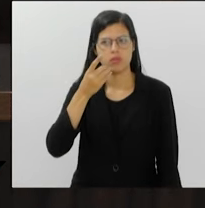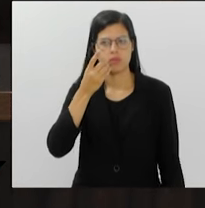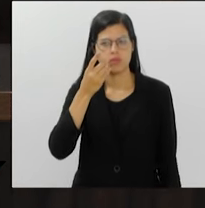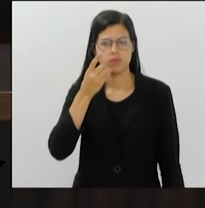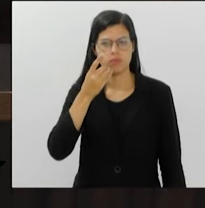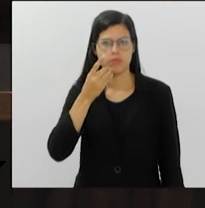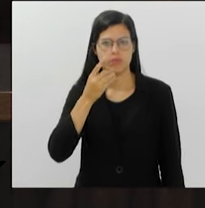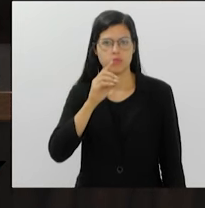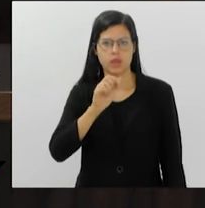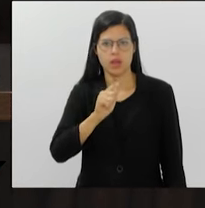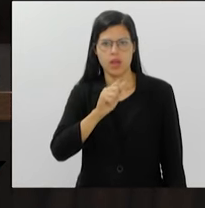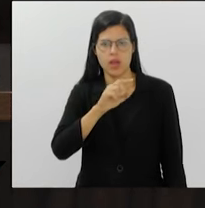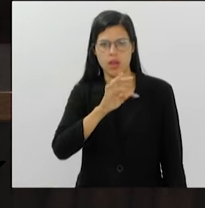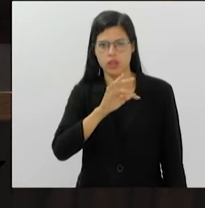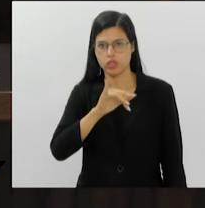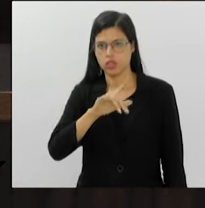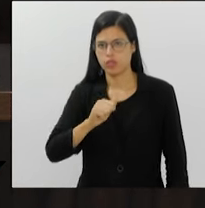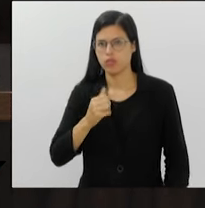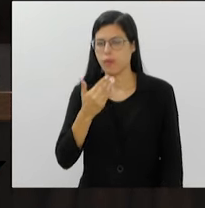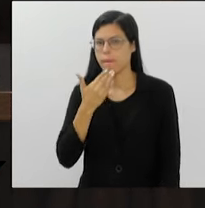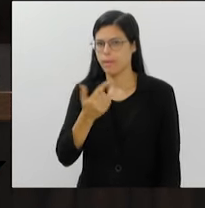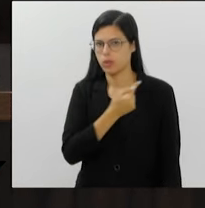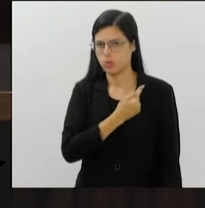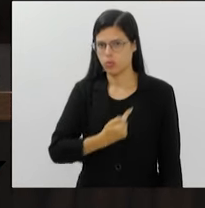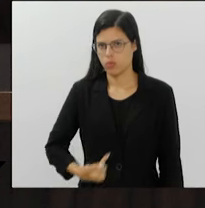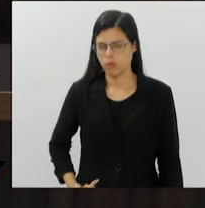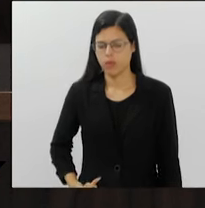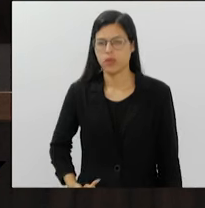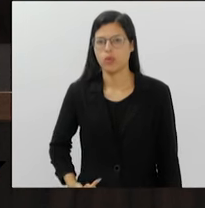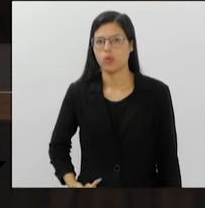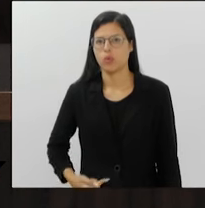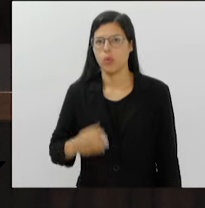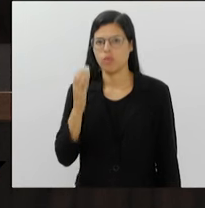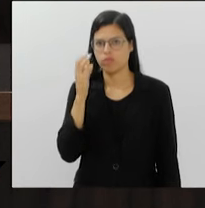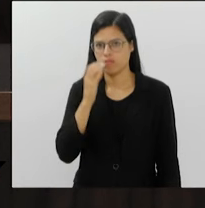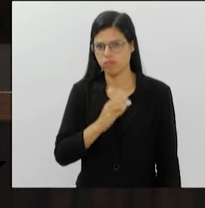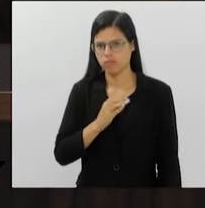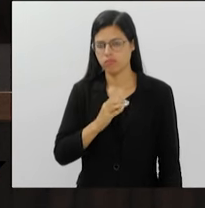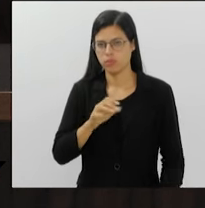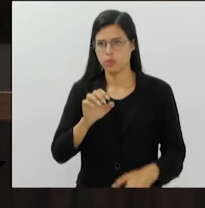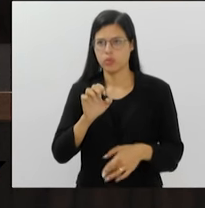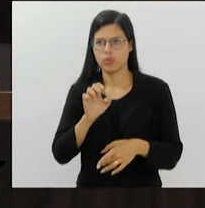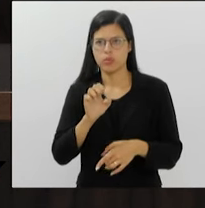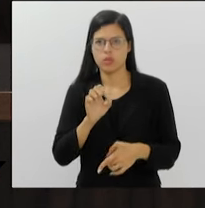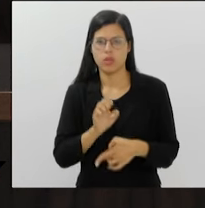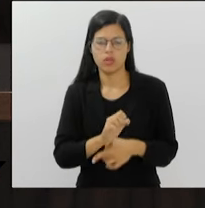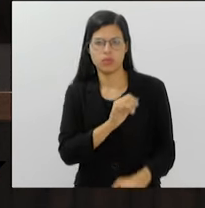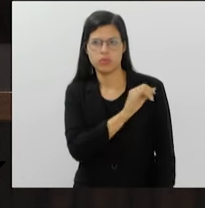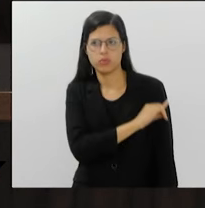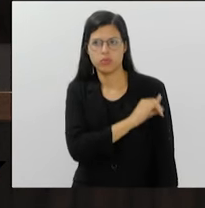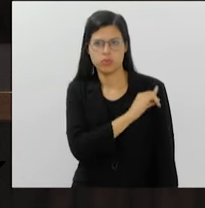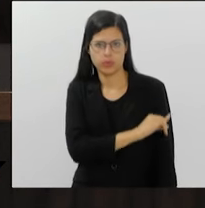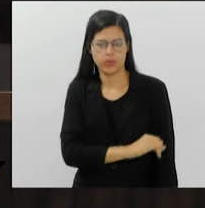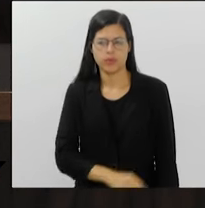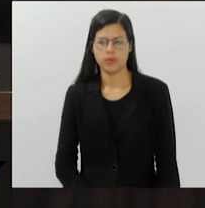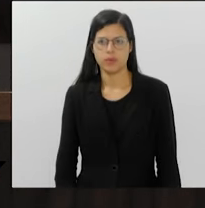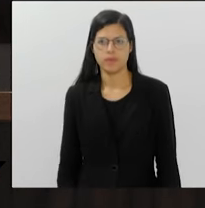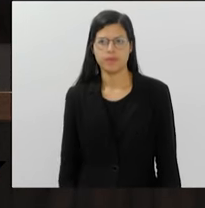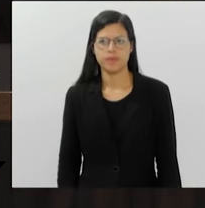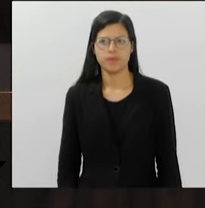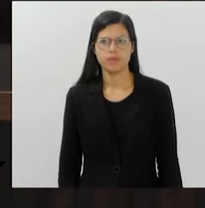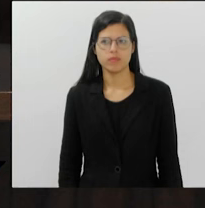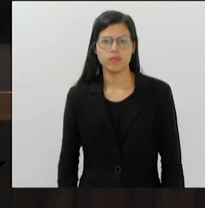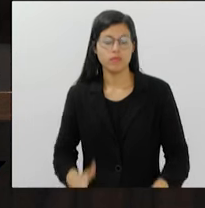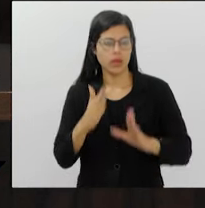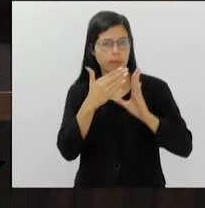do deputado Átila Nunes, que solicita ao excelentíssimo senhor governador do estado, senhor Cláudio Bonfim de Castro e Silva, o envio